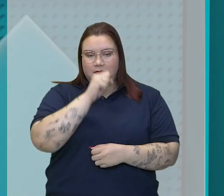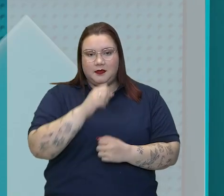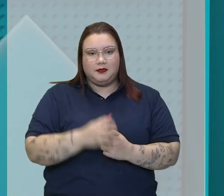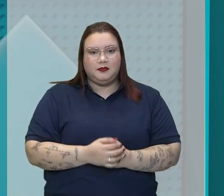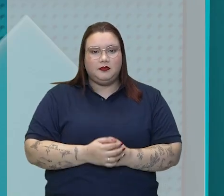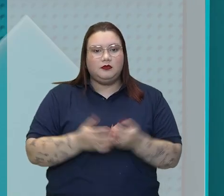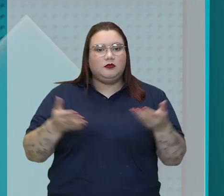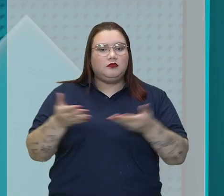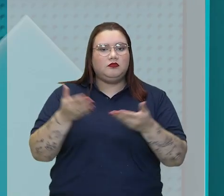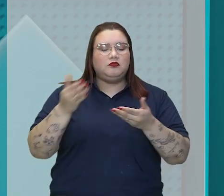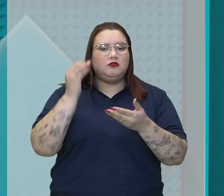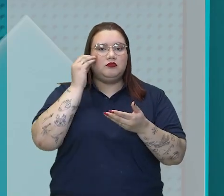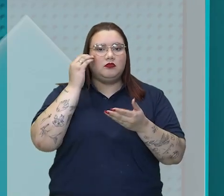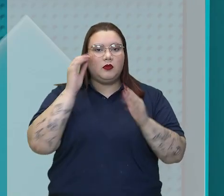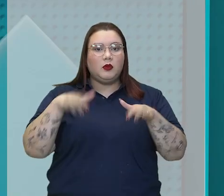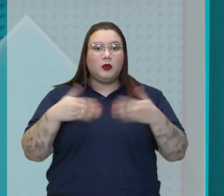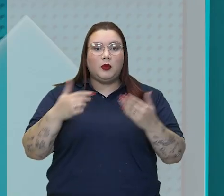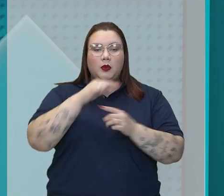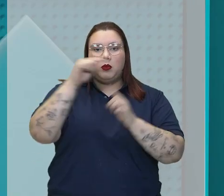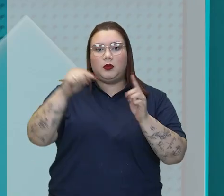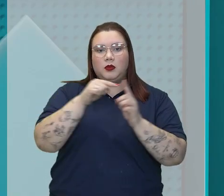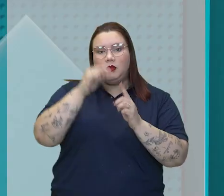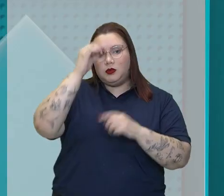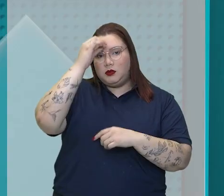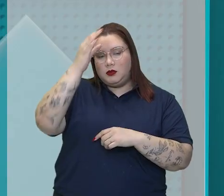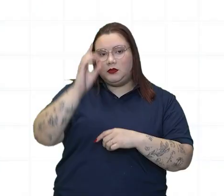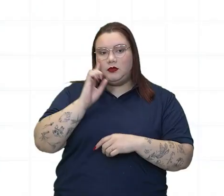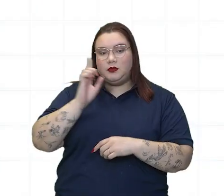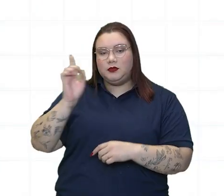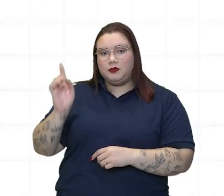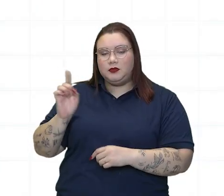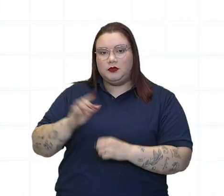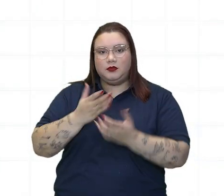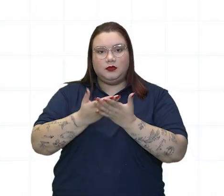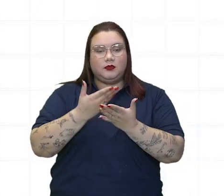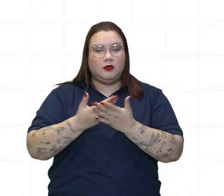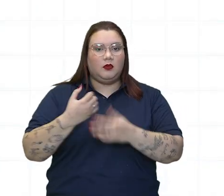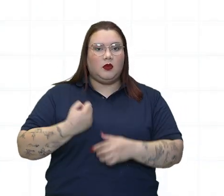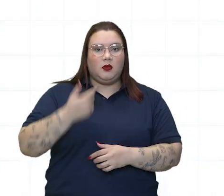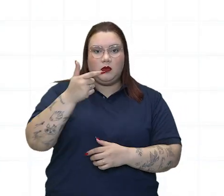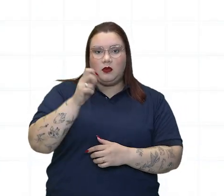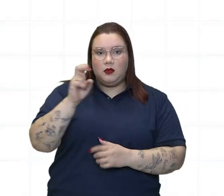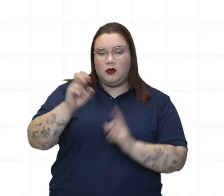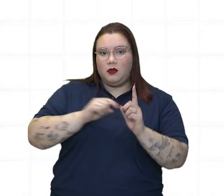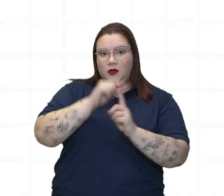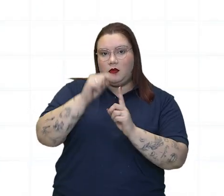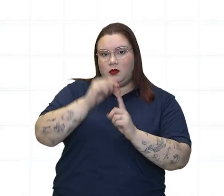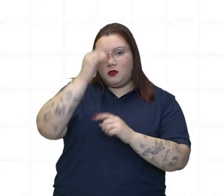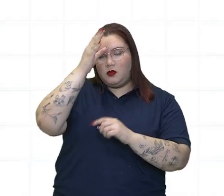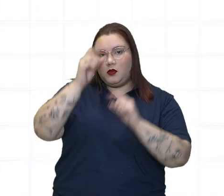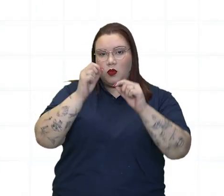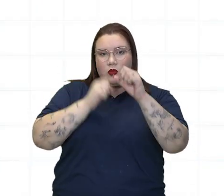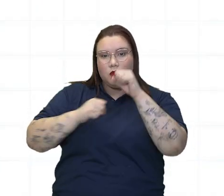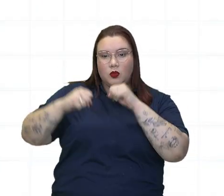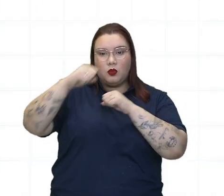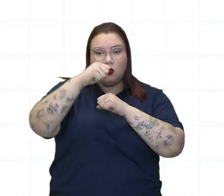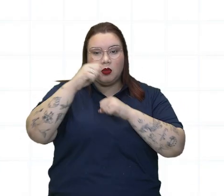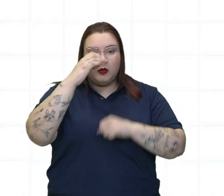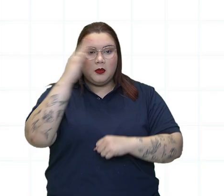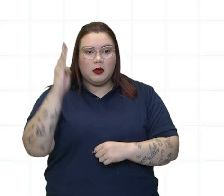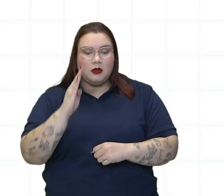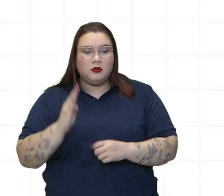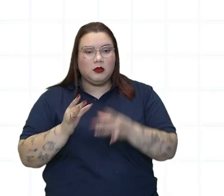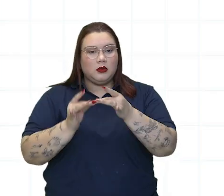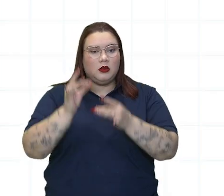aprender muito mais. Vamos ver qual é o objeto de conhecimento da nossa aula de hoje? Vamos lá? Na aula de número 25, vamos falar sobre lutas do